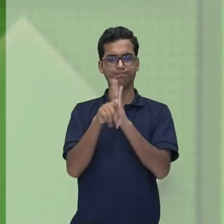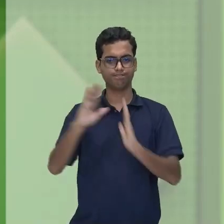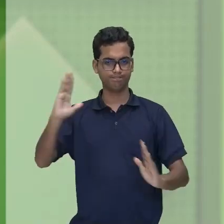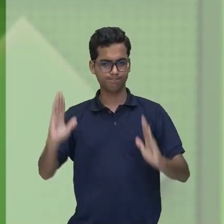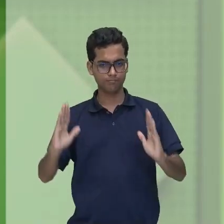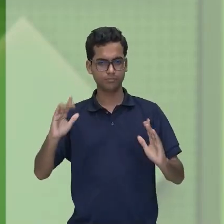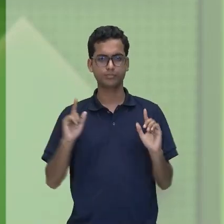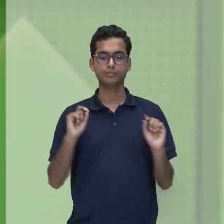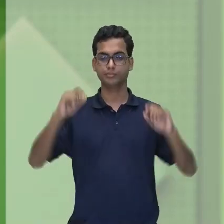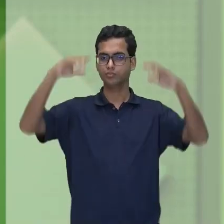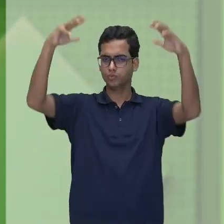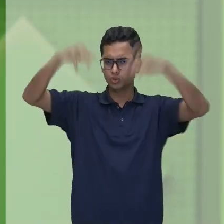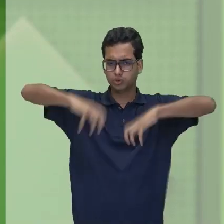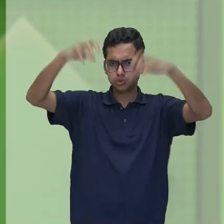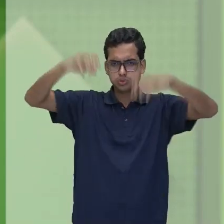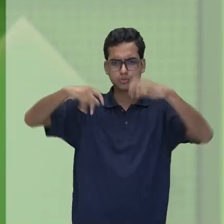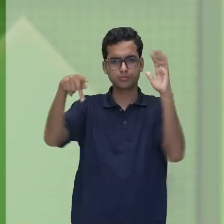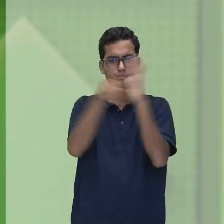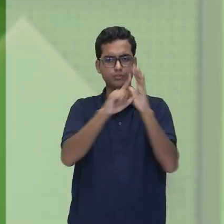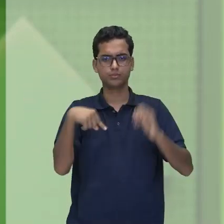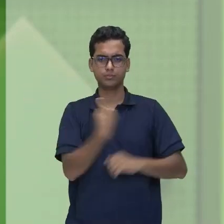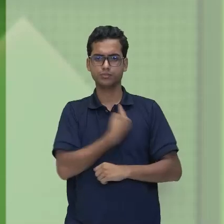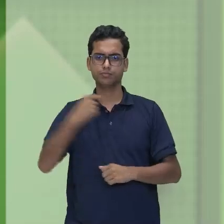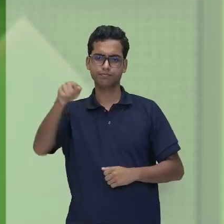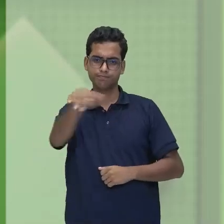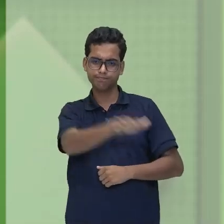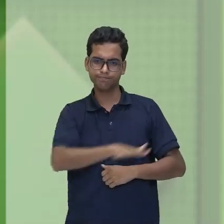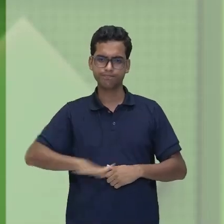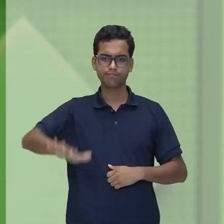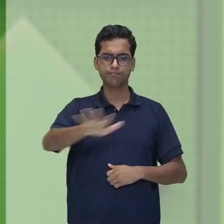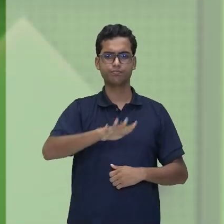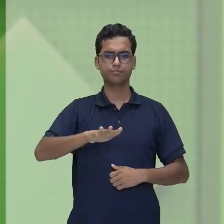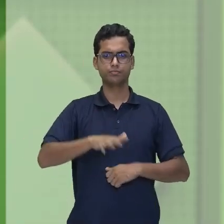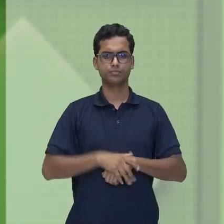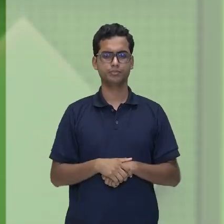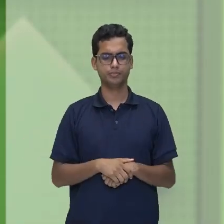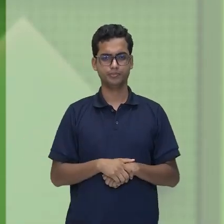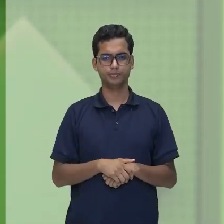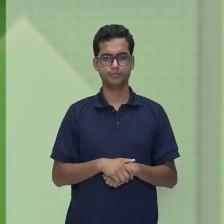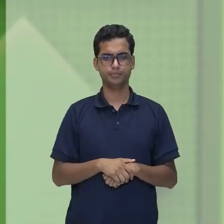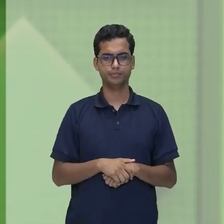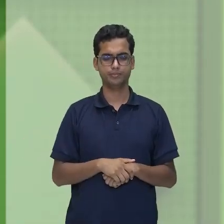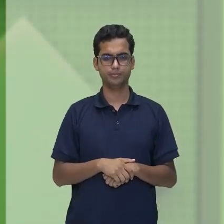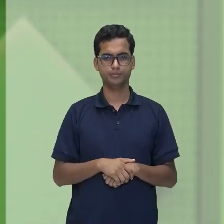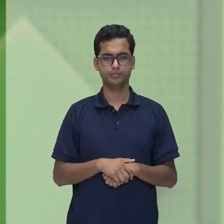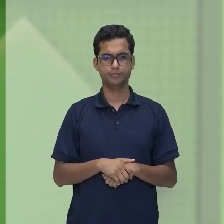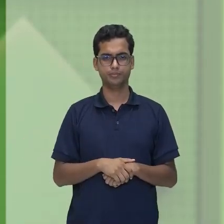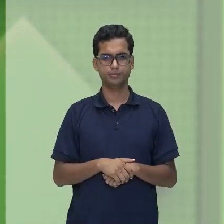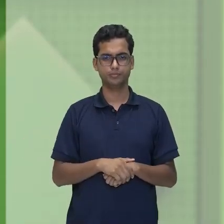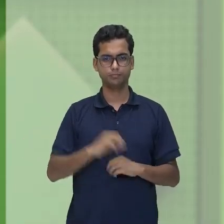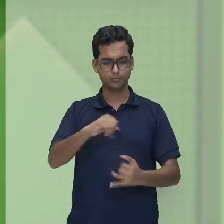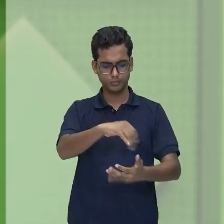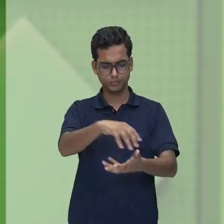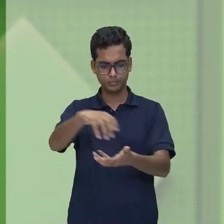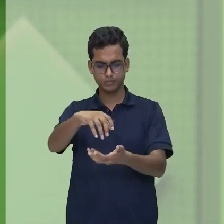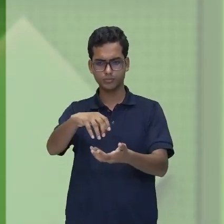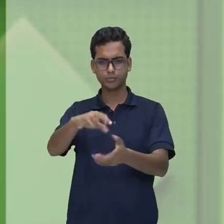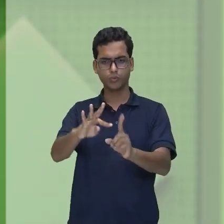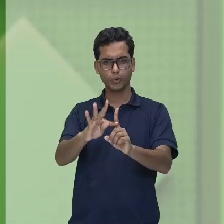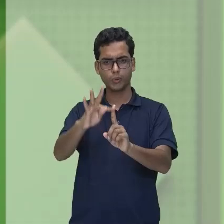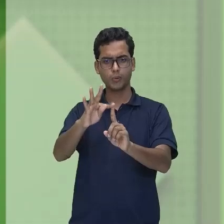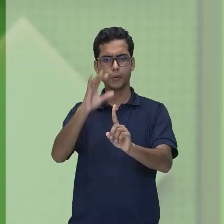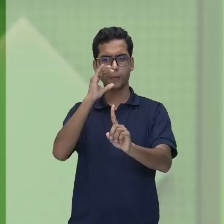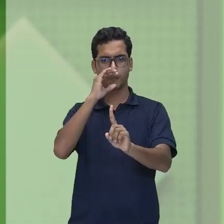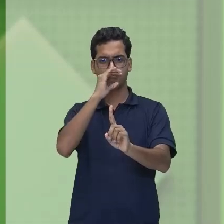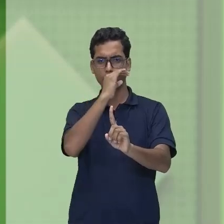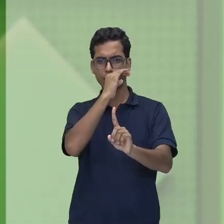ali de chuvas da nossa região. E aí, quando a gente fala de aquecimento global, pessoal, a gente está falando, né, de aumento na